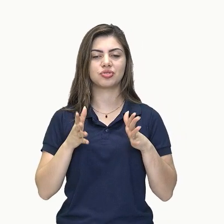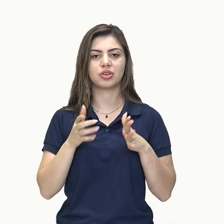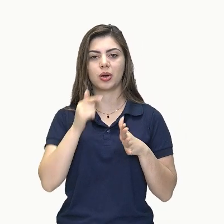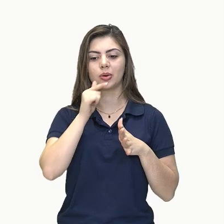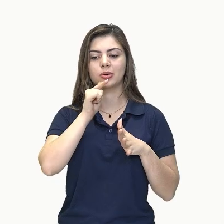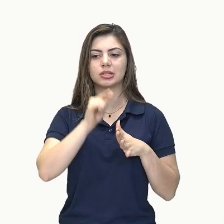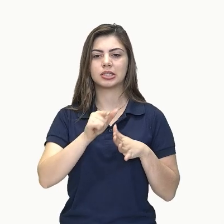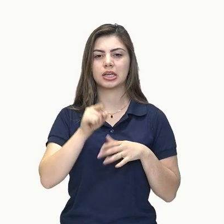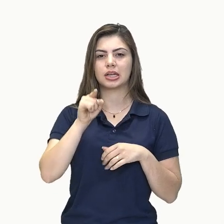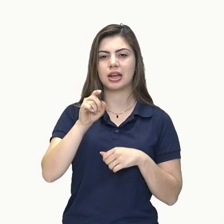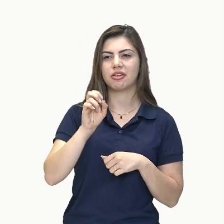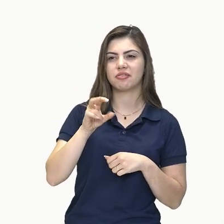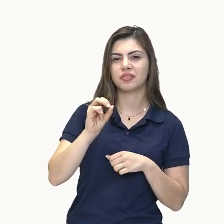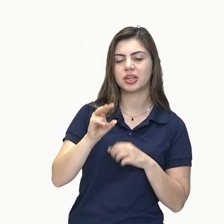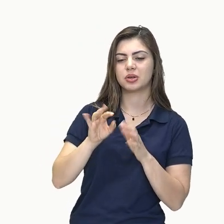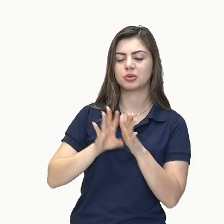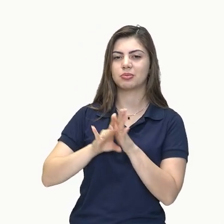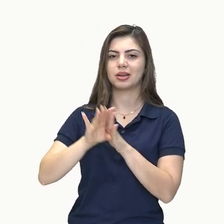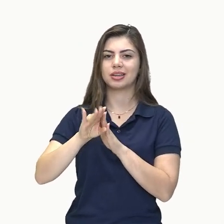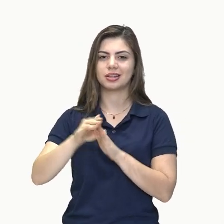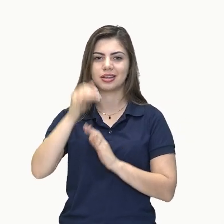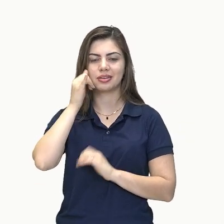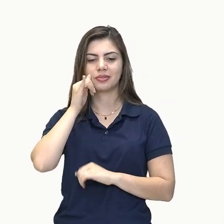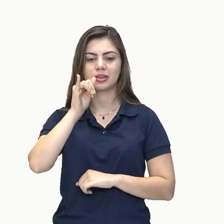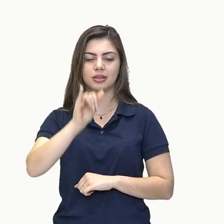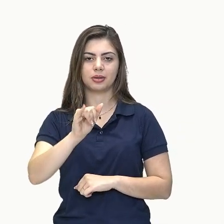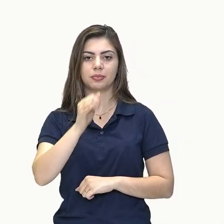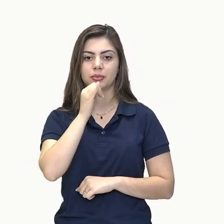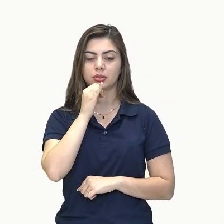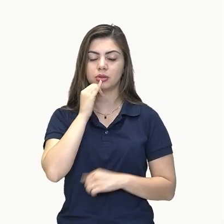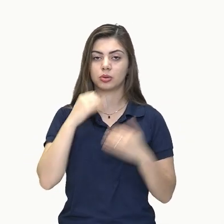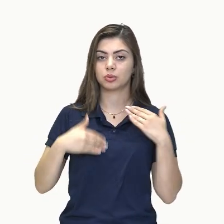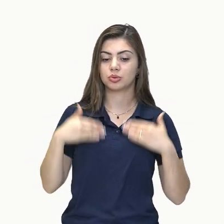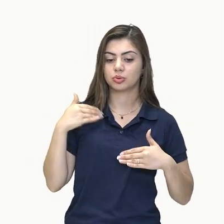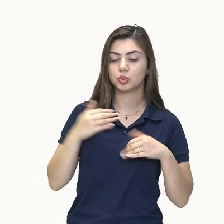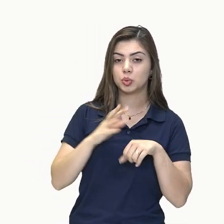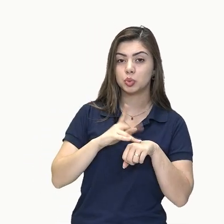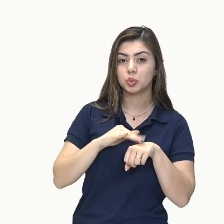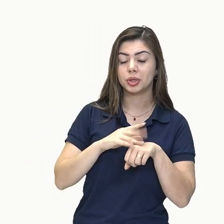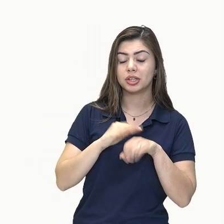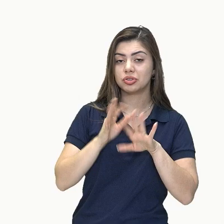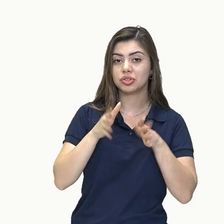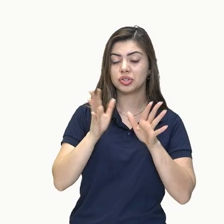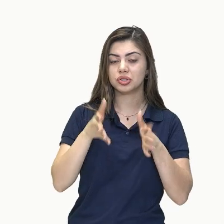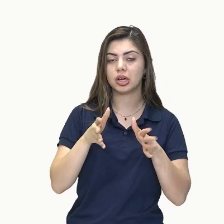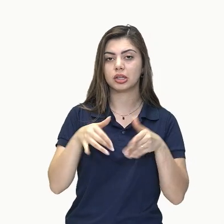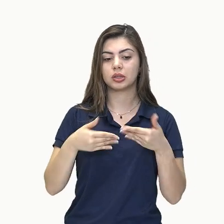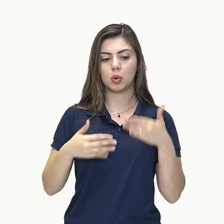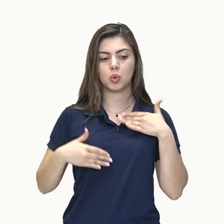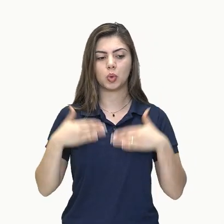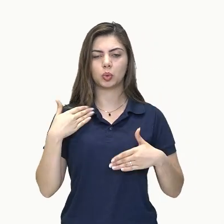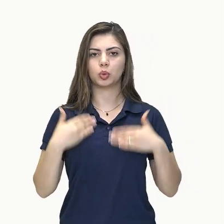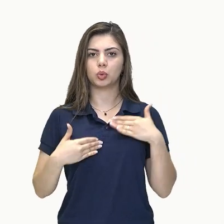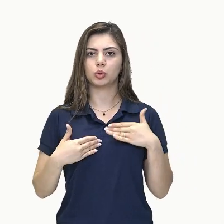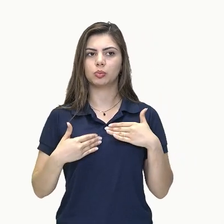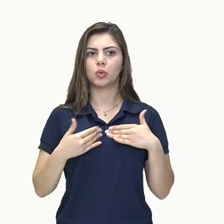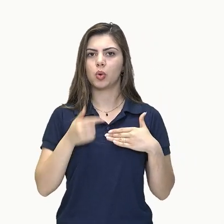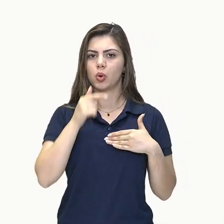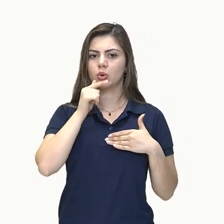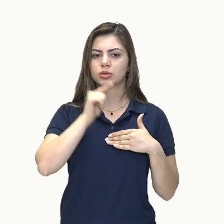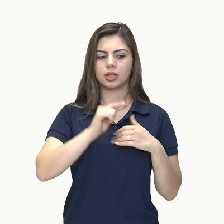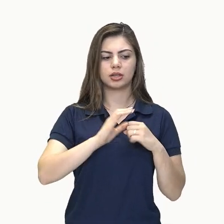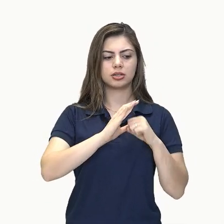ou seja, a pessoa ficou doente, o seu organismo, as suas células produziram anticorpos e agora ela está imune.